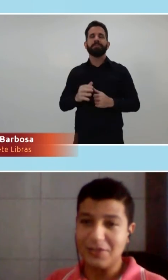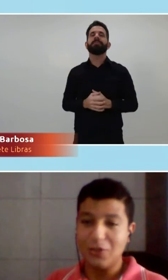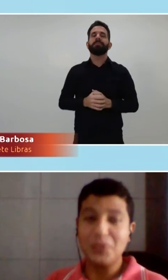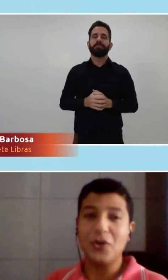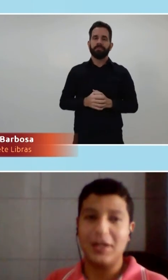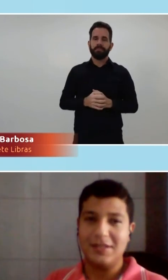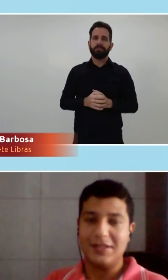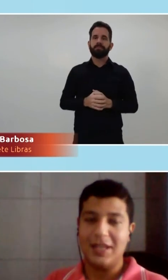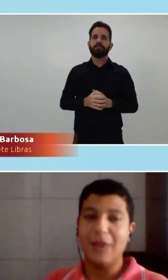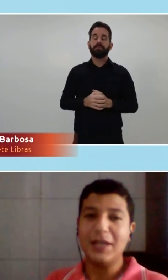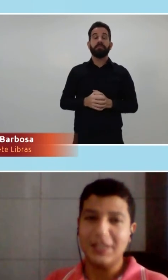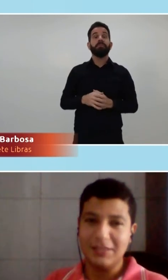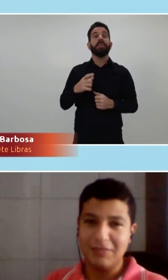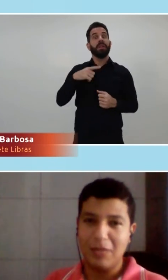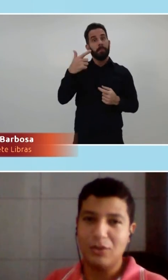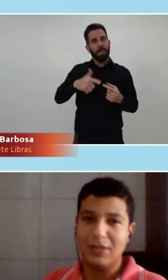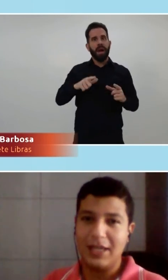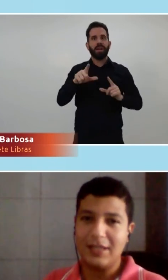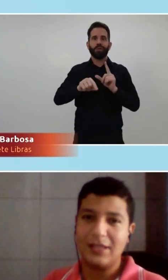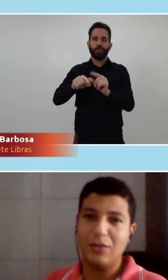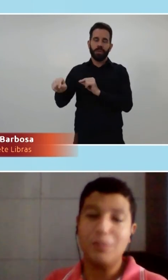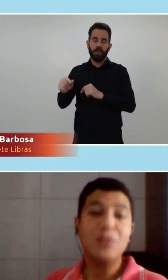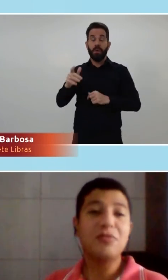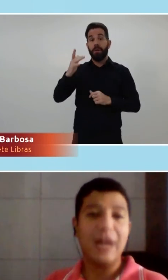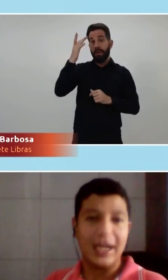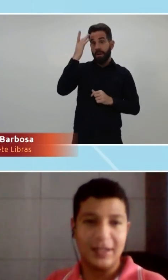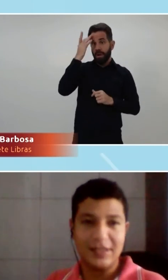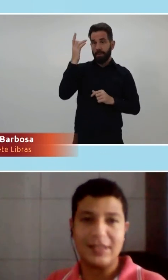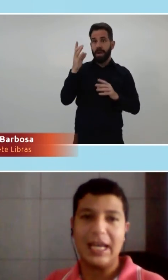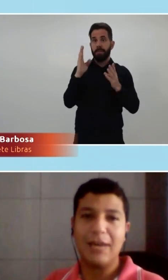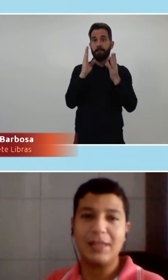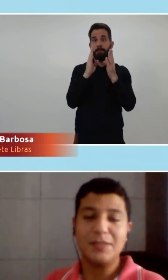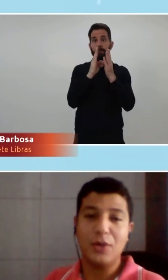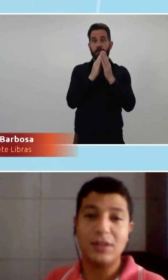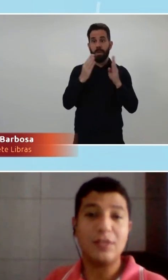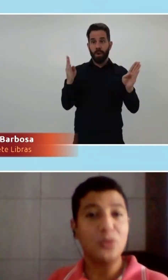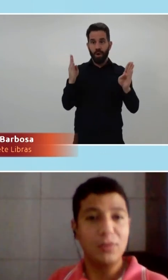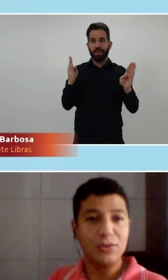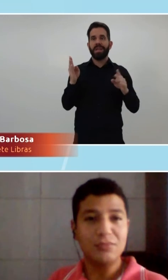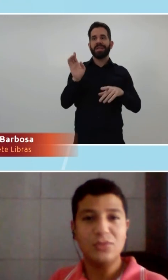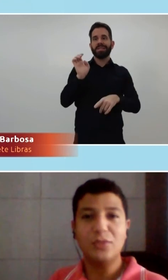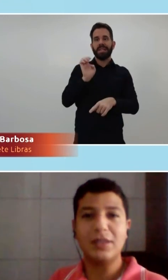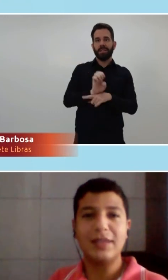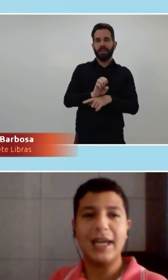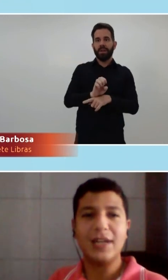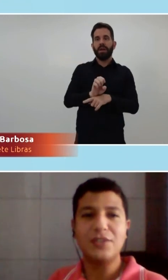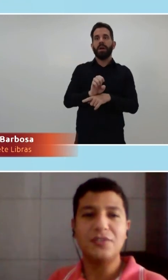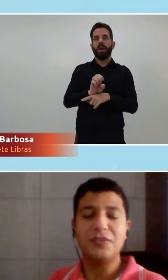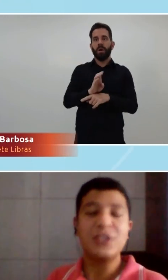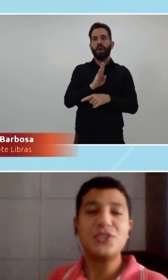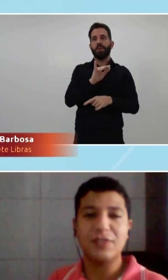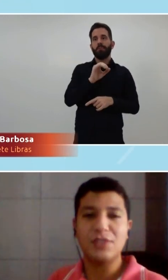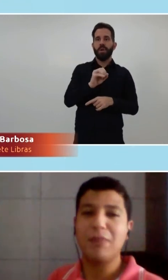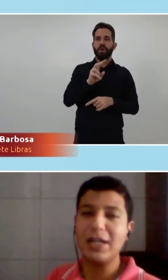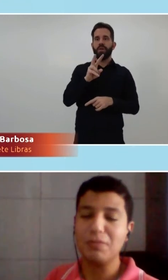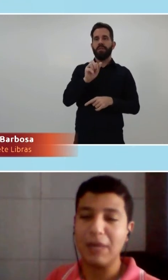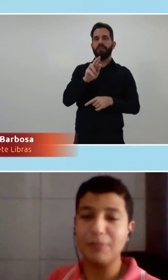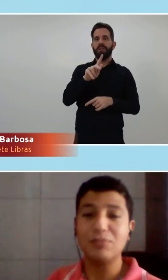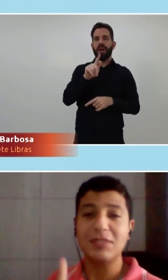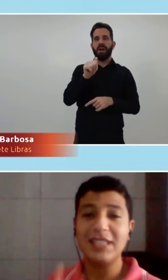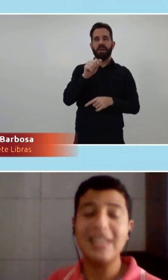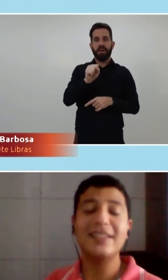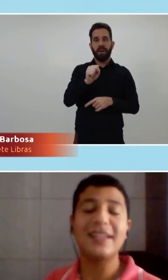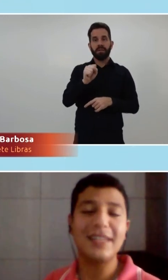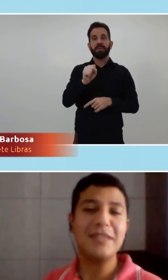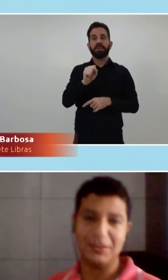mais opções. Amanhã, a Biblioteca Estadual Pio Vargas abre as portas ao público numa tarde festiva de bate-papo